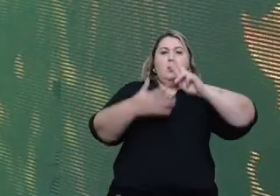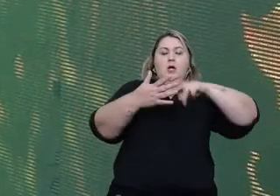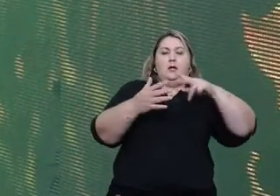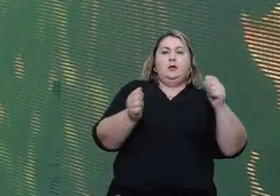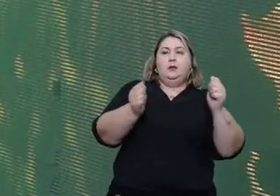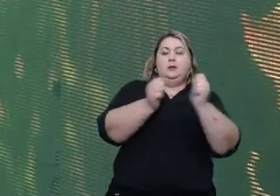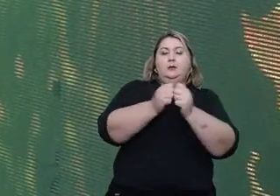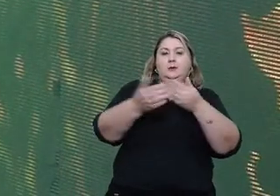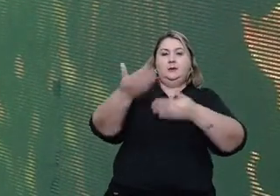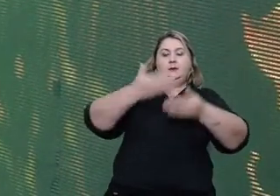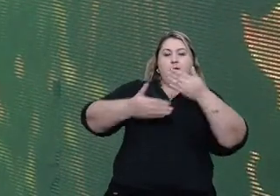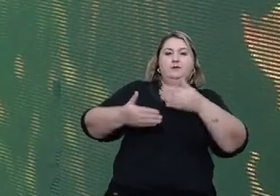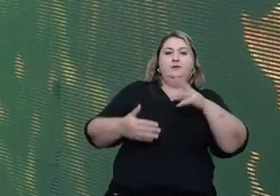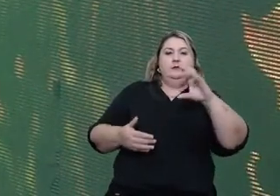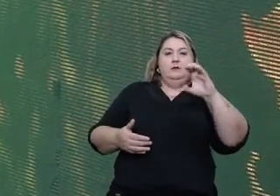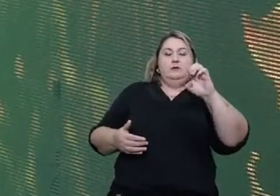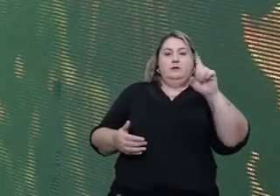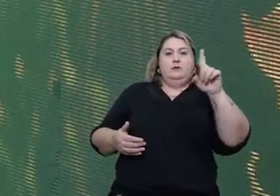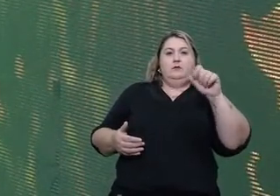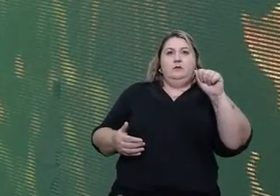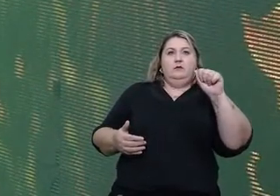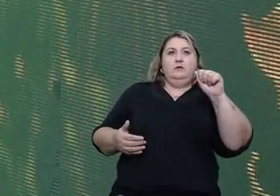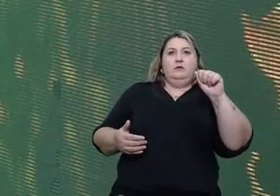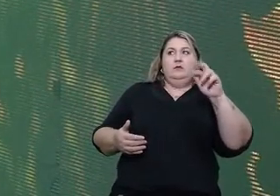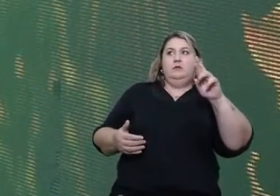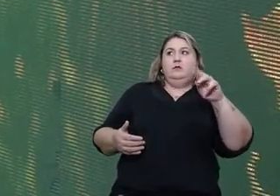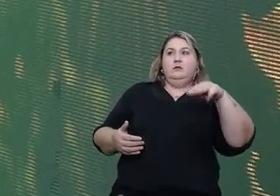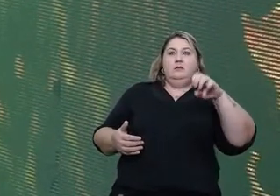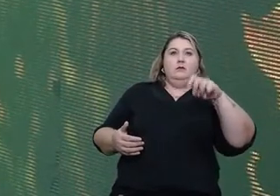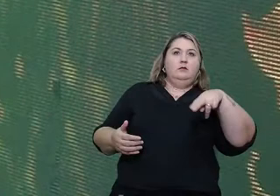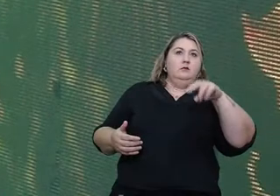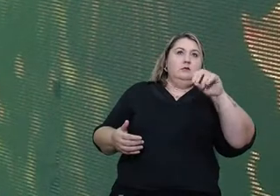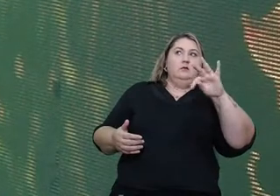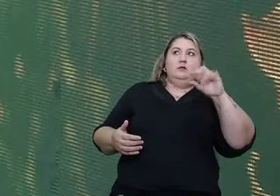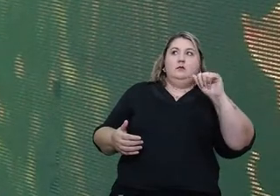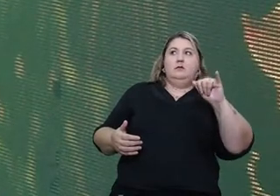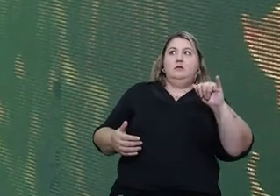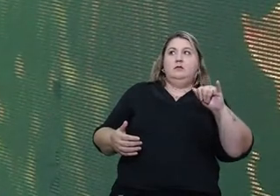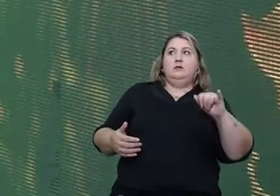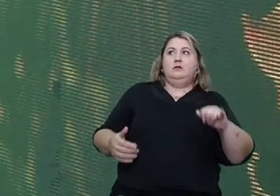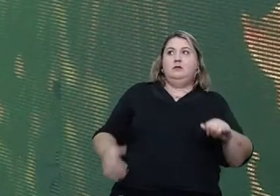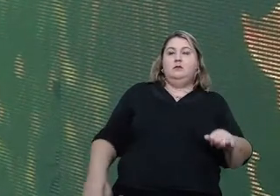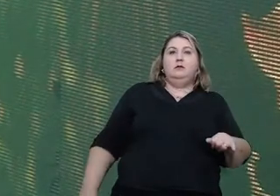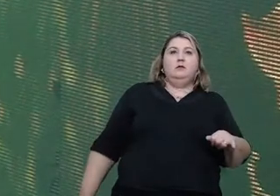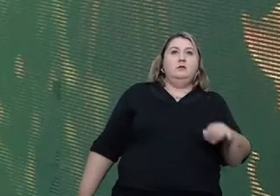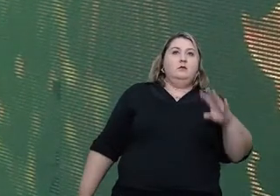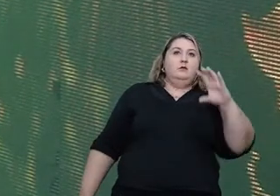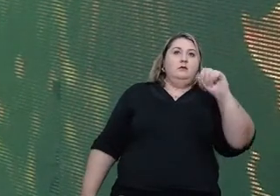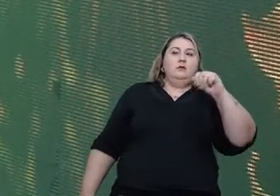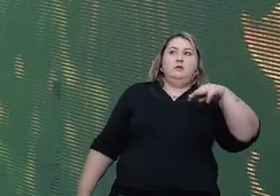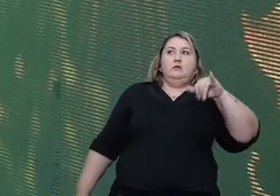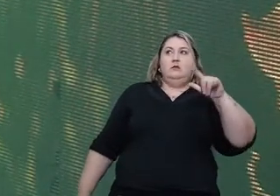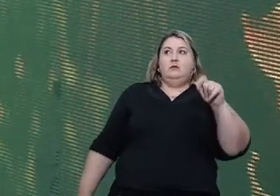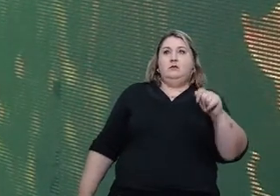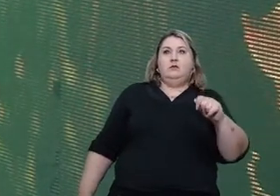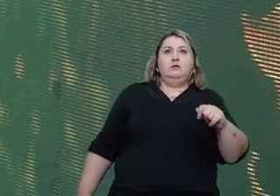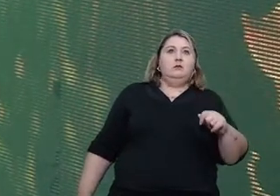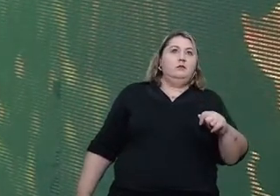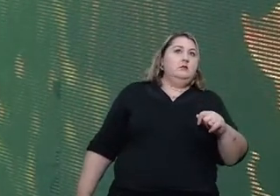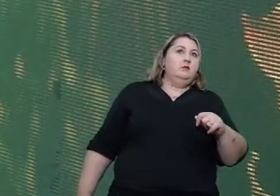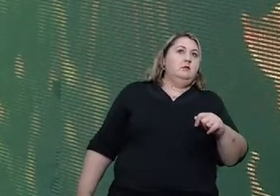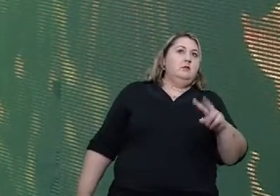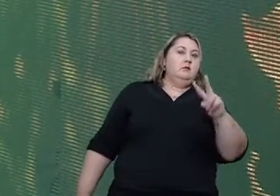vamos interagir com a galera. César Minotti e Fabiano estão pedindo aqui também. Mais César Minotti, a Camila, a Gabriela, a Camila,